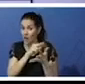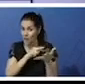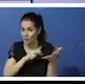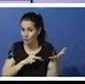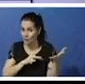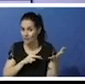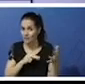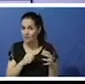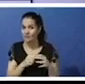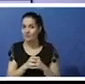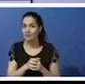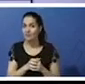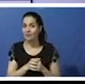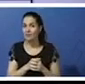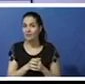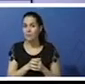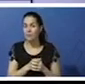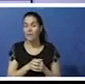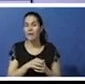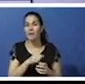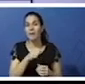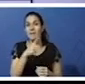A palavra peteca.